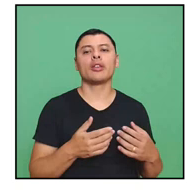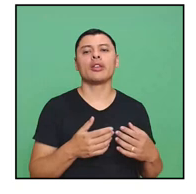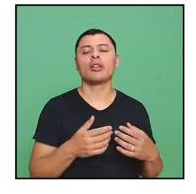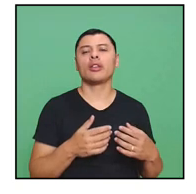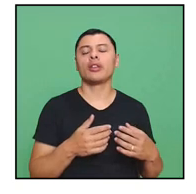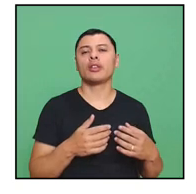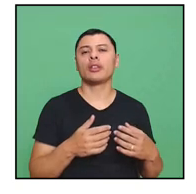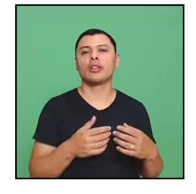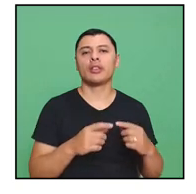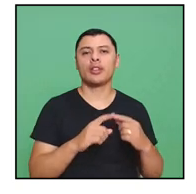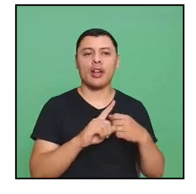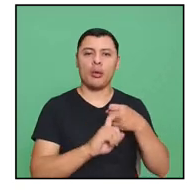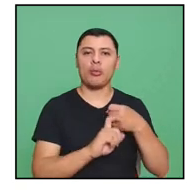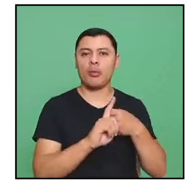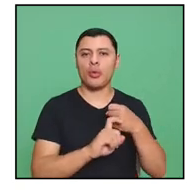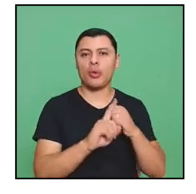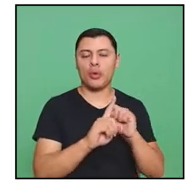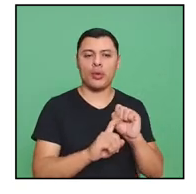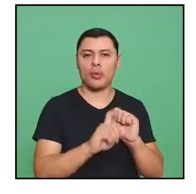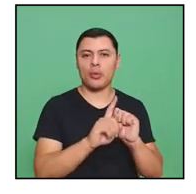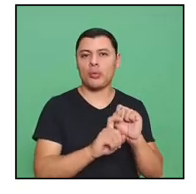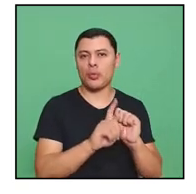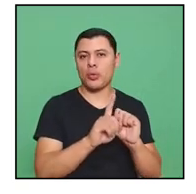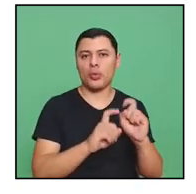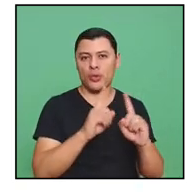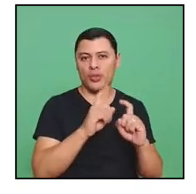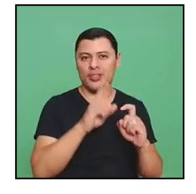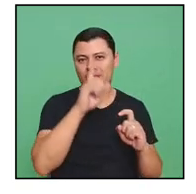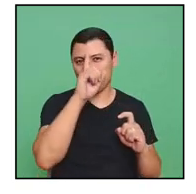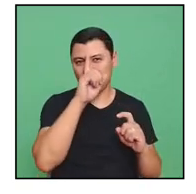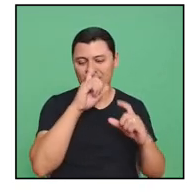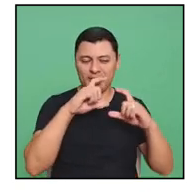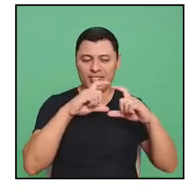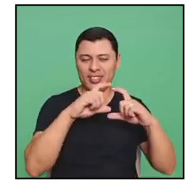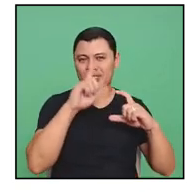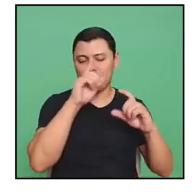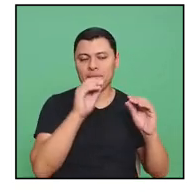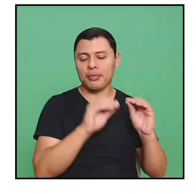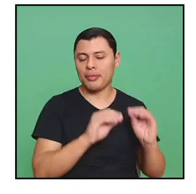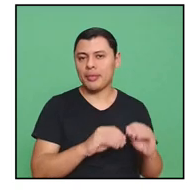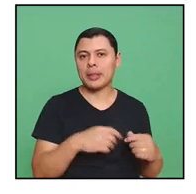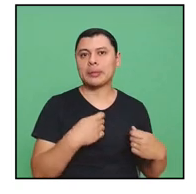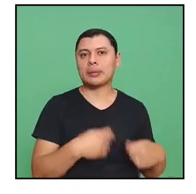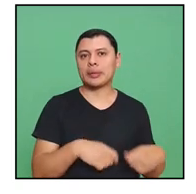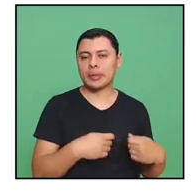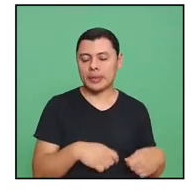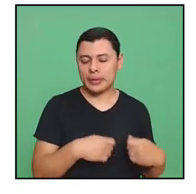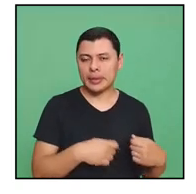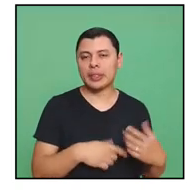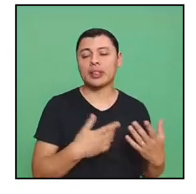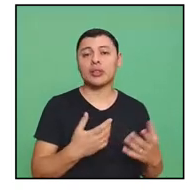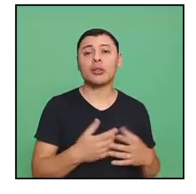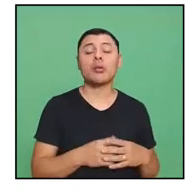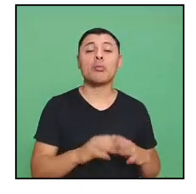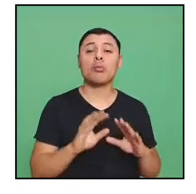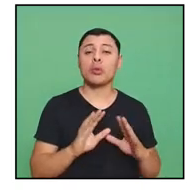Então, acho que tem desafios agora que envolvem